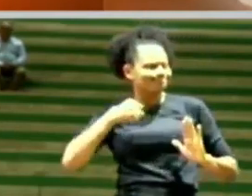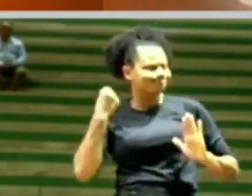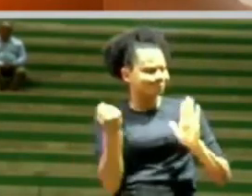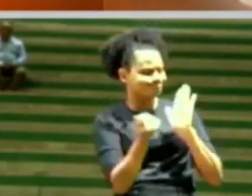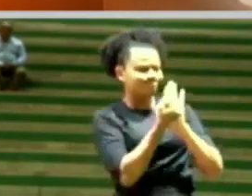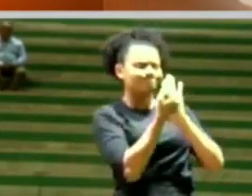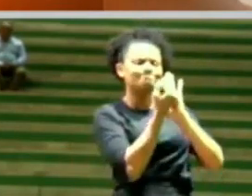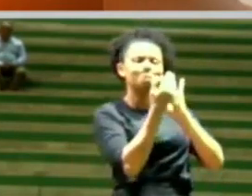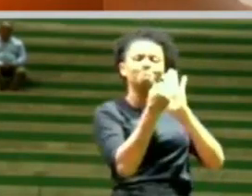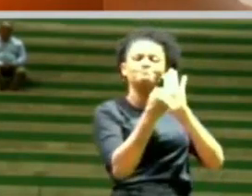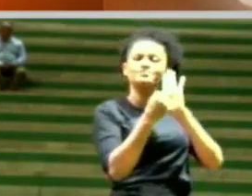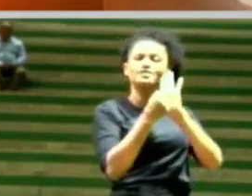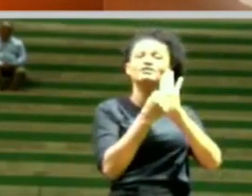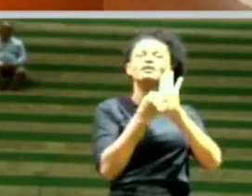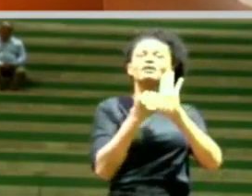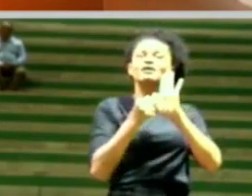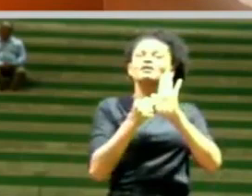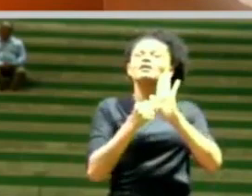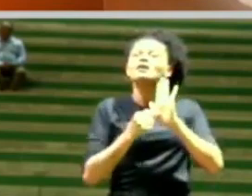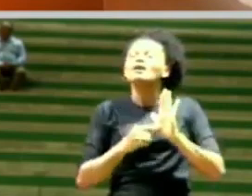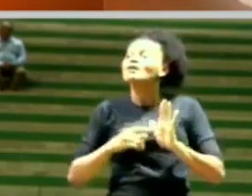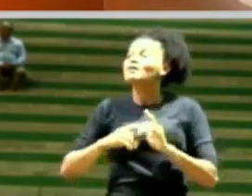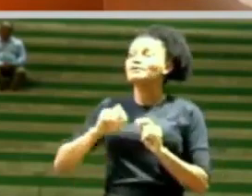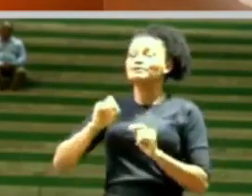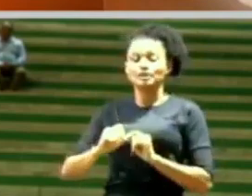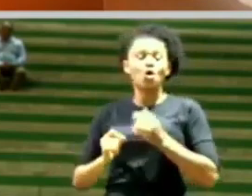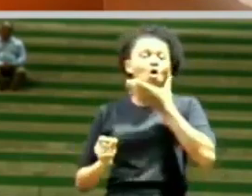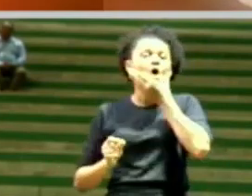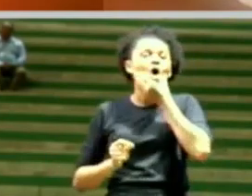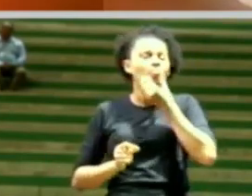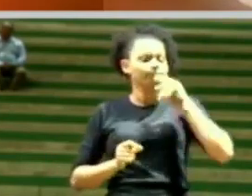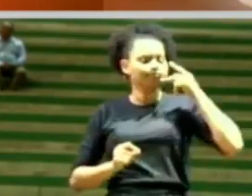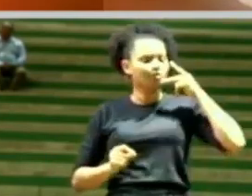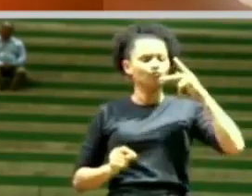com a presença da figura de um profeta.